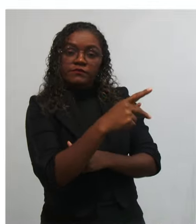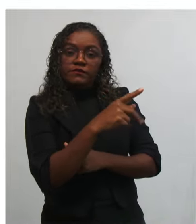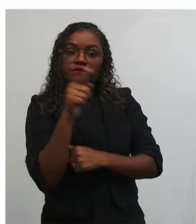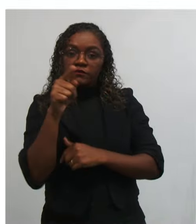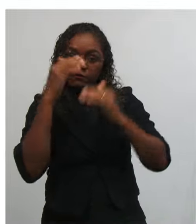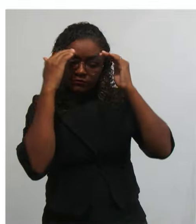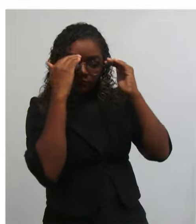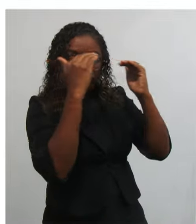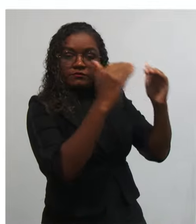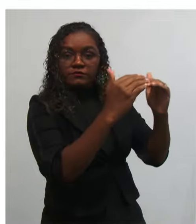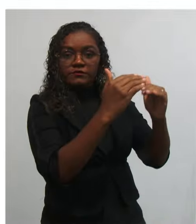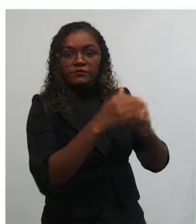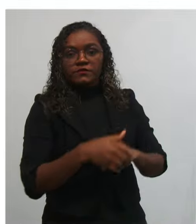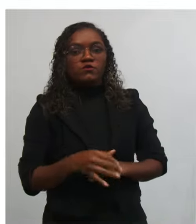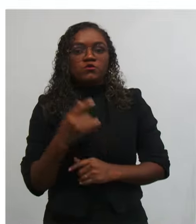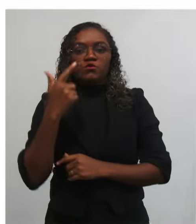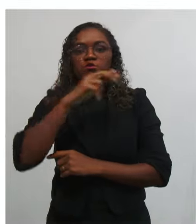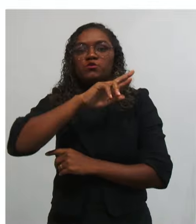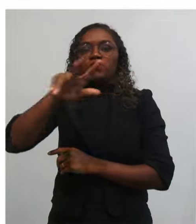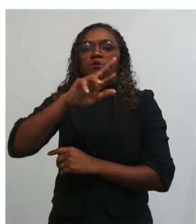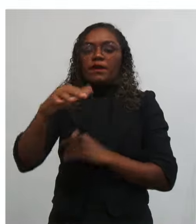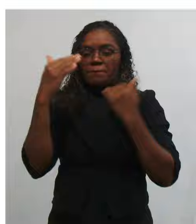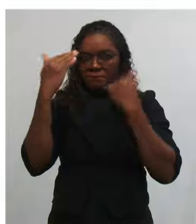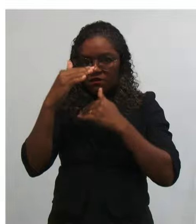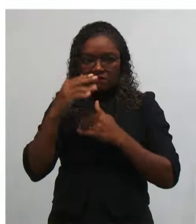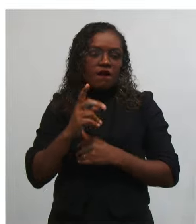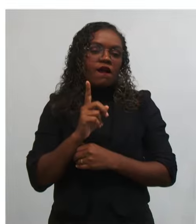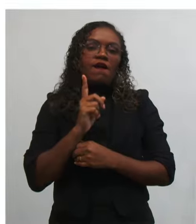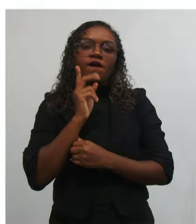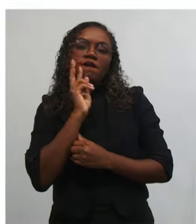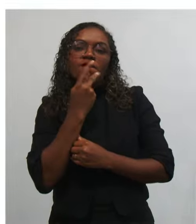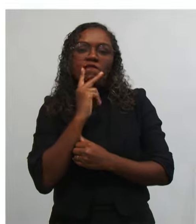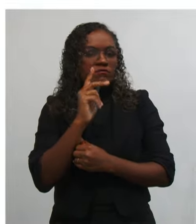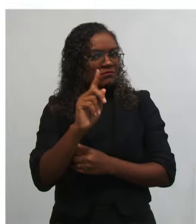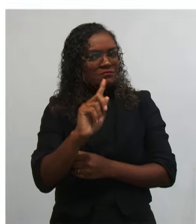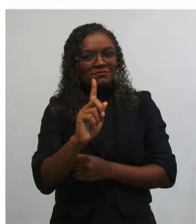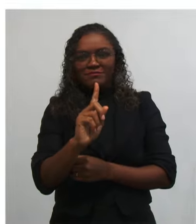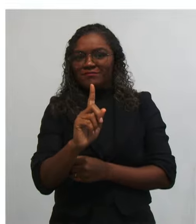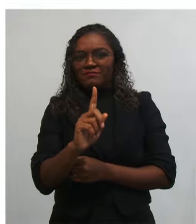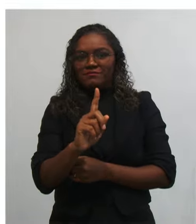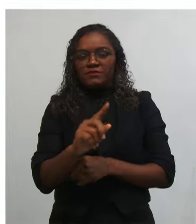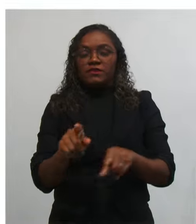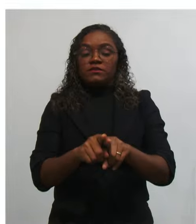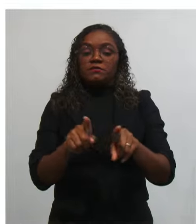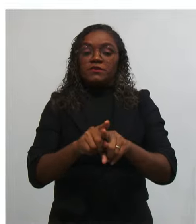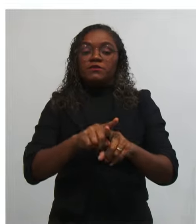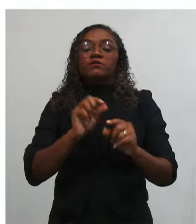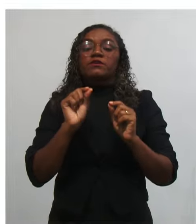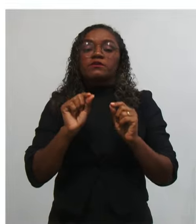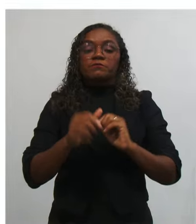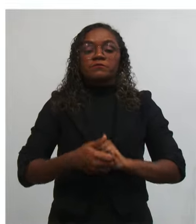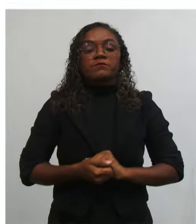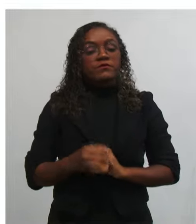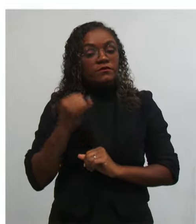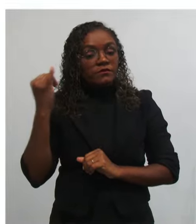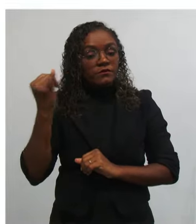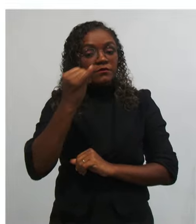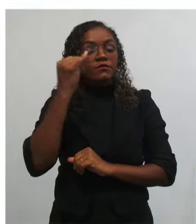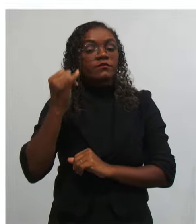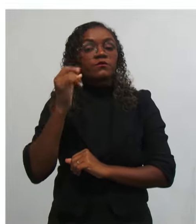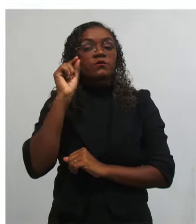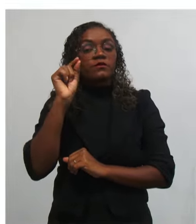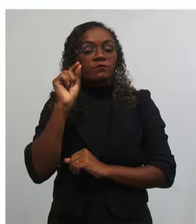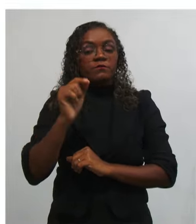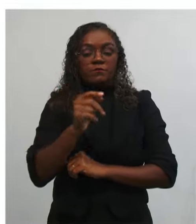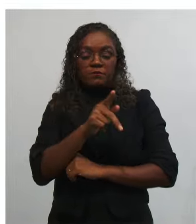utiliza para enganar seu aluno e continuando sobre a questão ética é interessante que